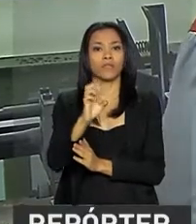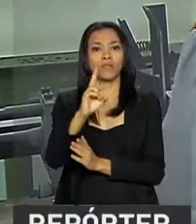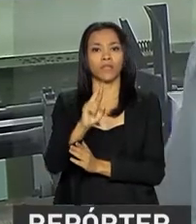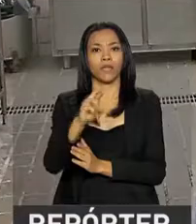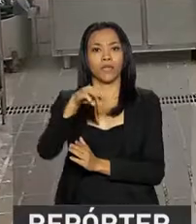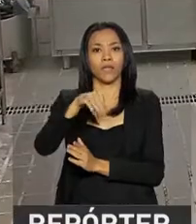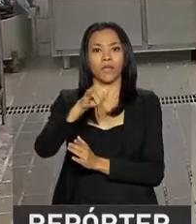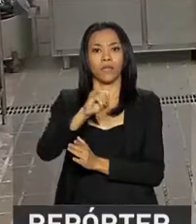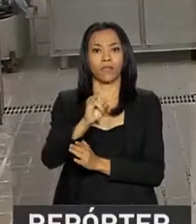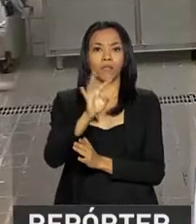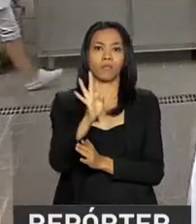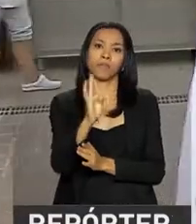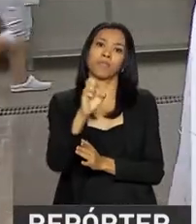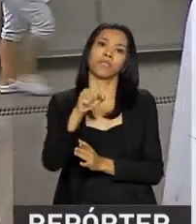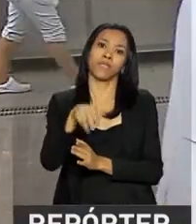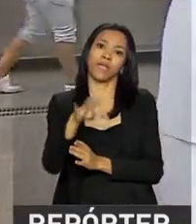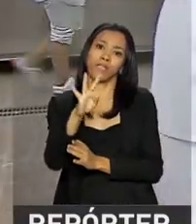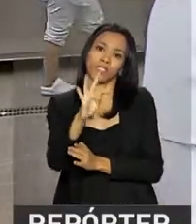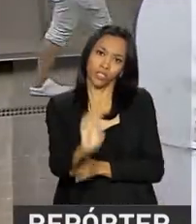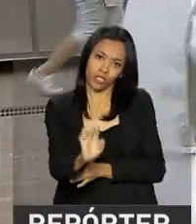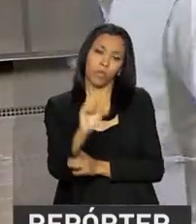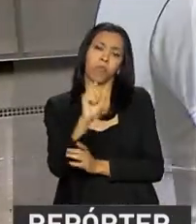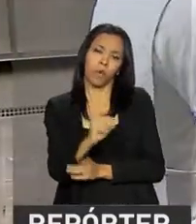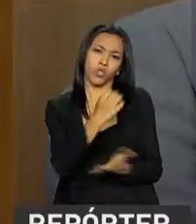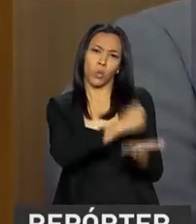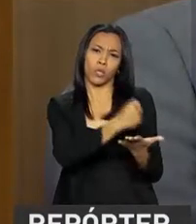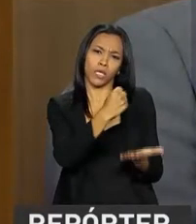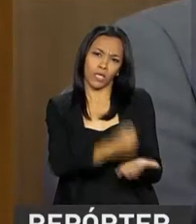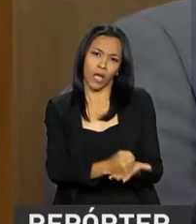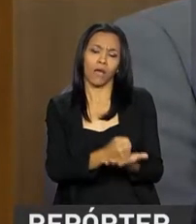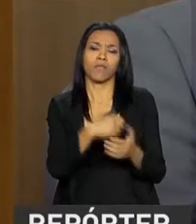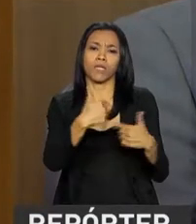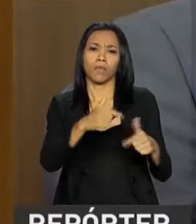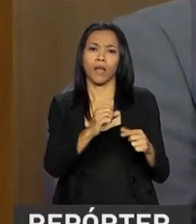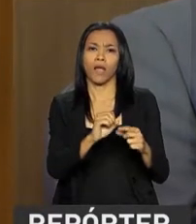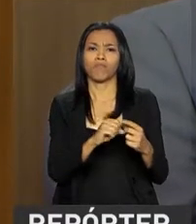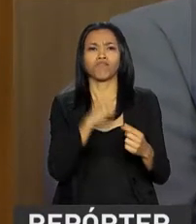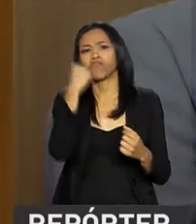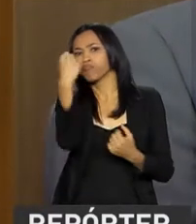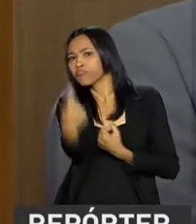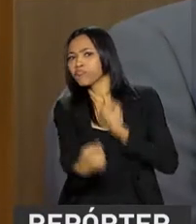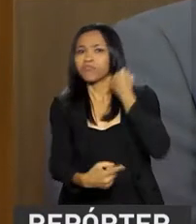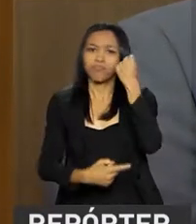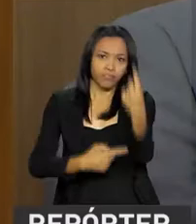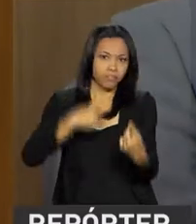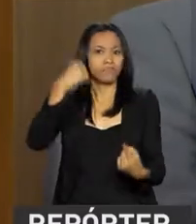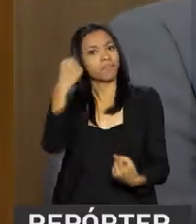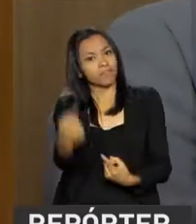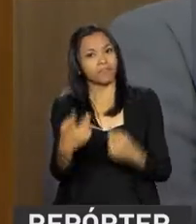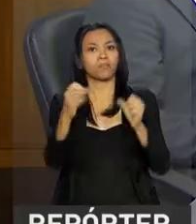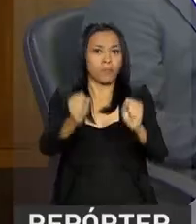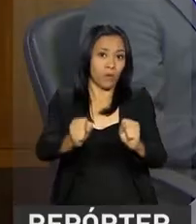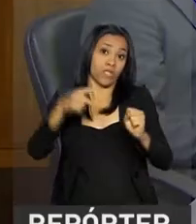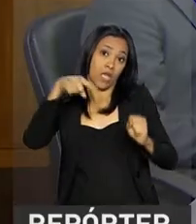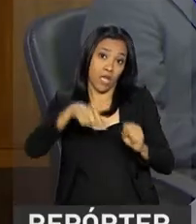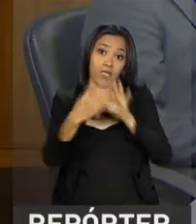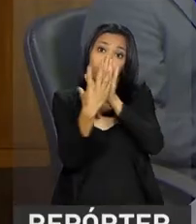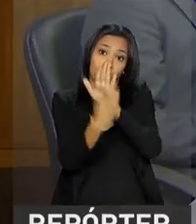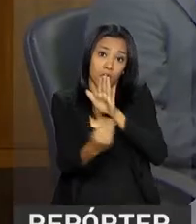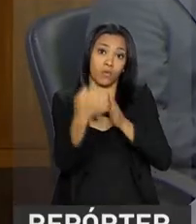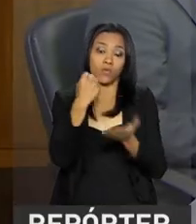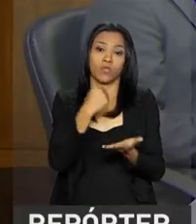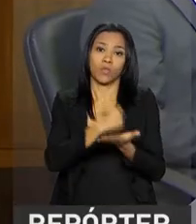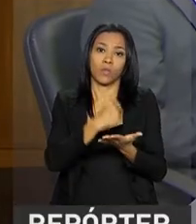um funcionário para trabalhar esporadicamente o ministro acredita que essa modalidade de contrato vai tirar